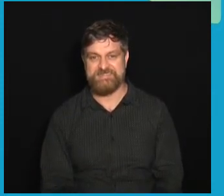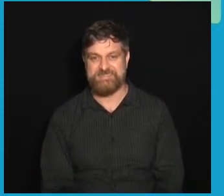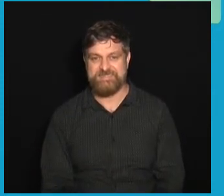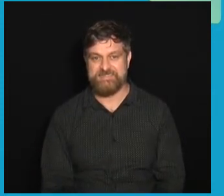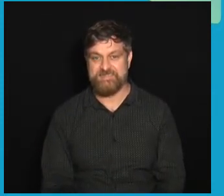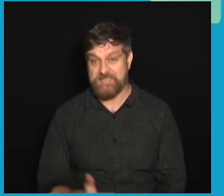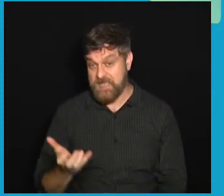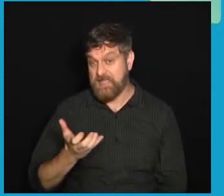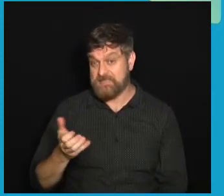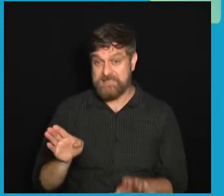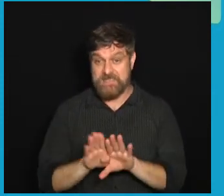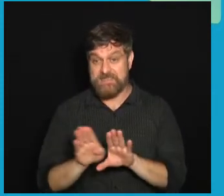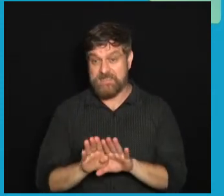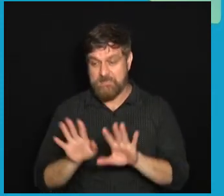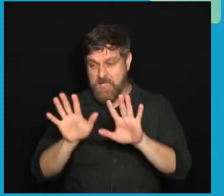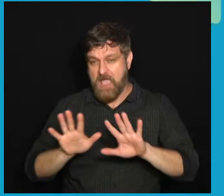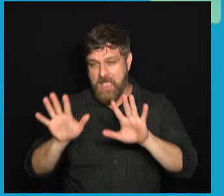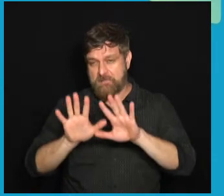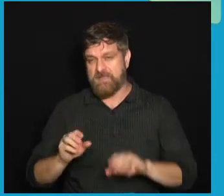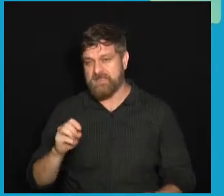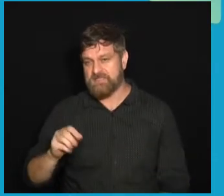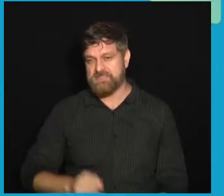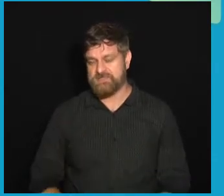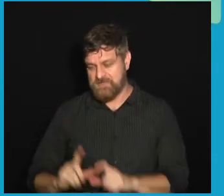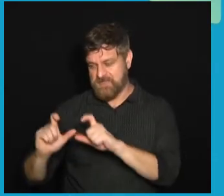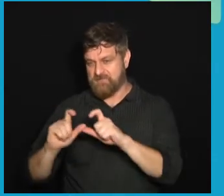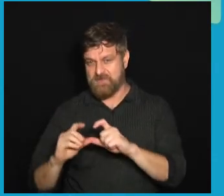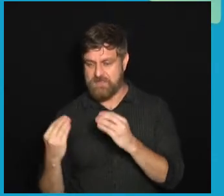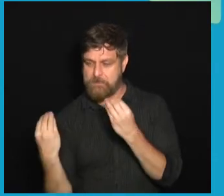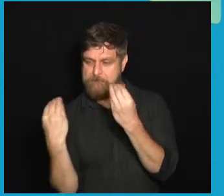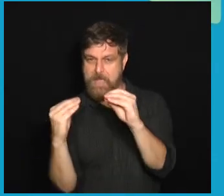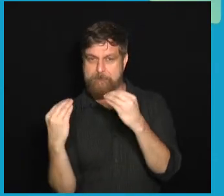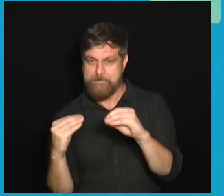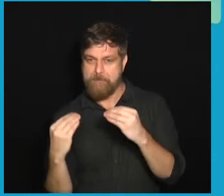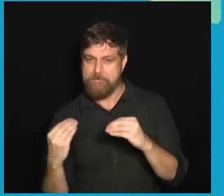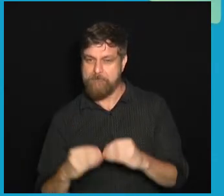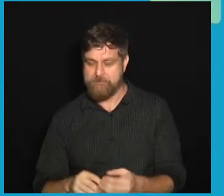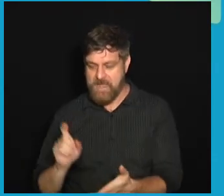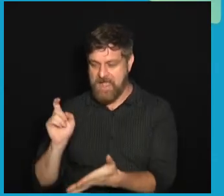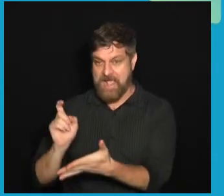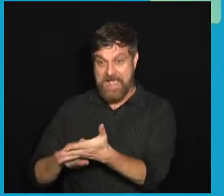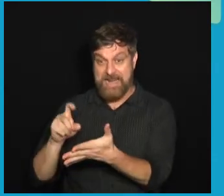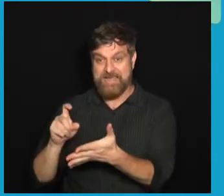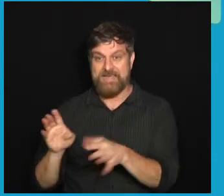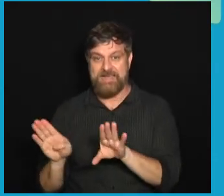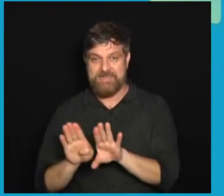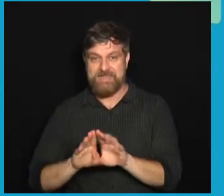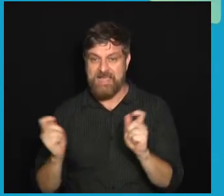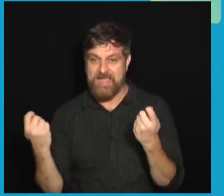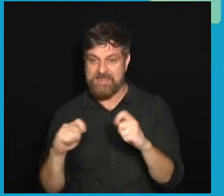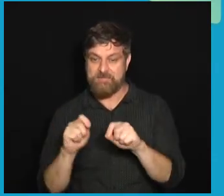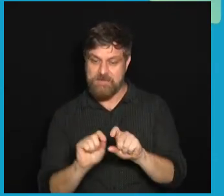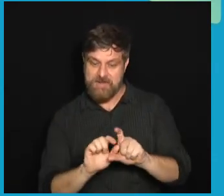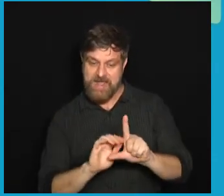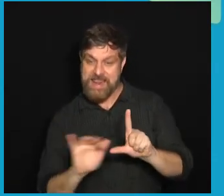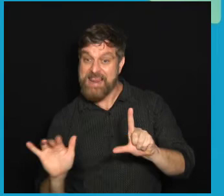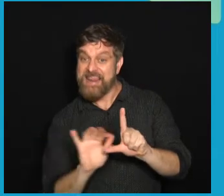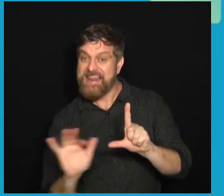Se quiser postar uma imagem da sua galeria, é só clicar no ícone da figura, e dá até para colocar uma legenda.